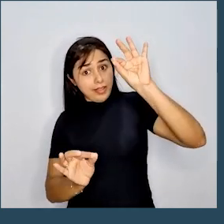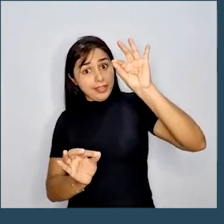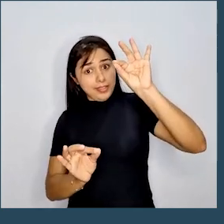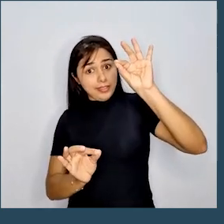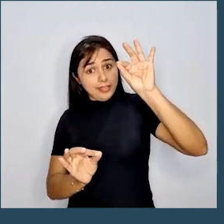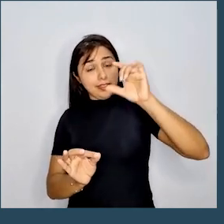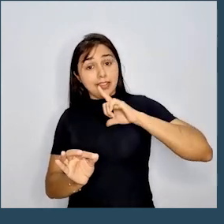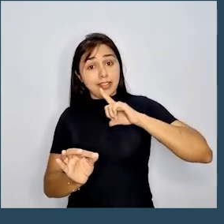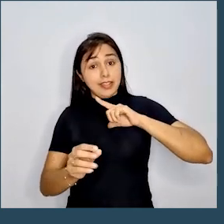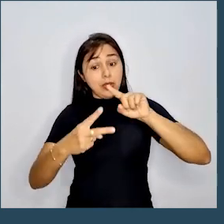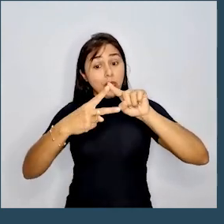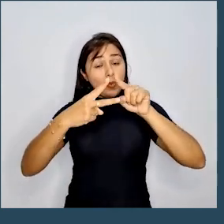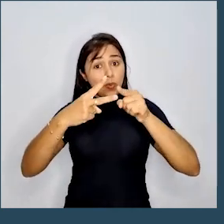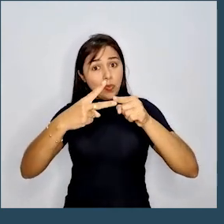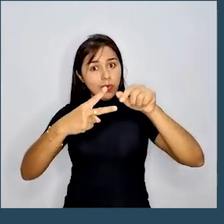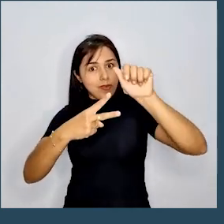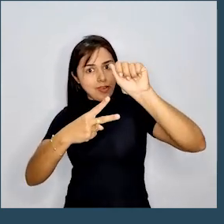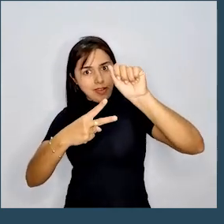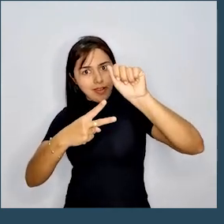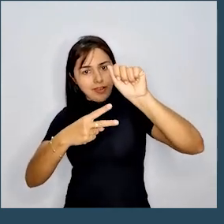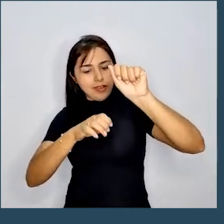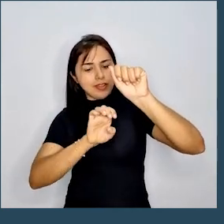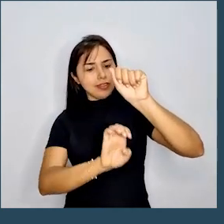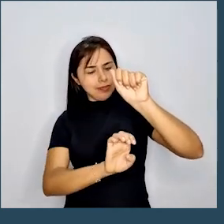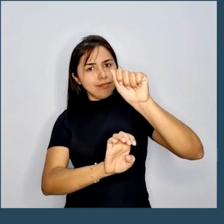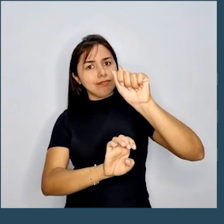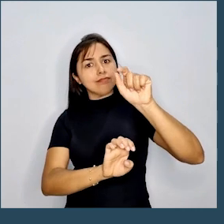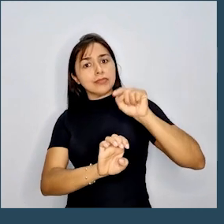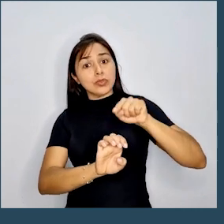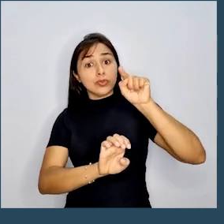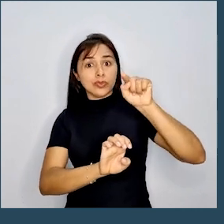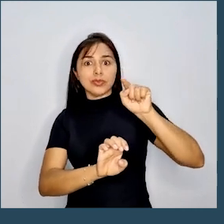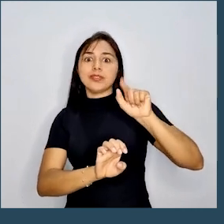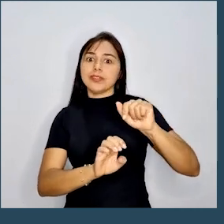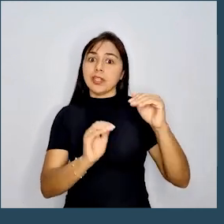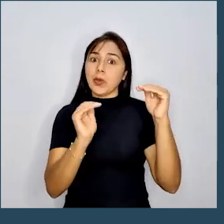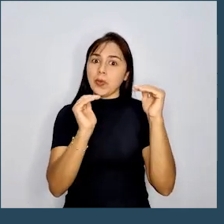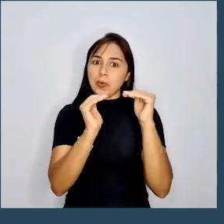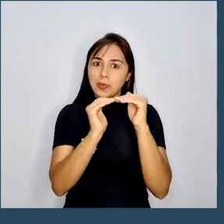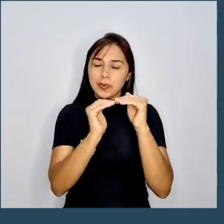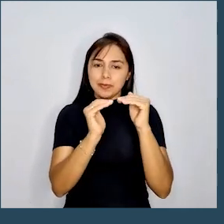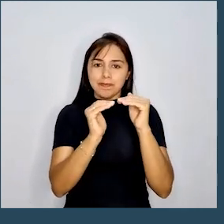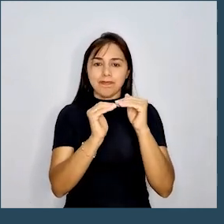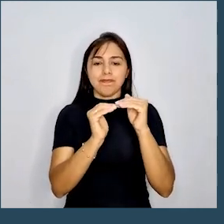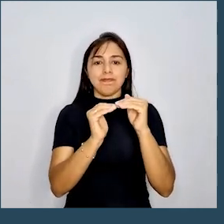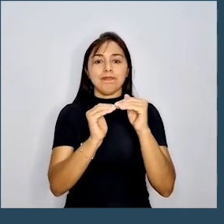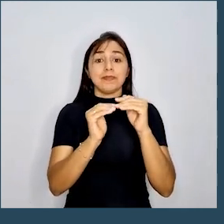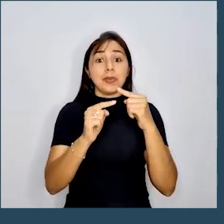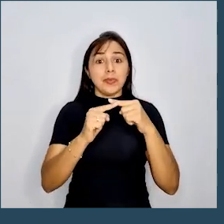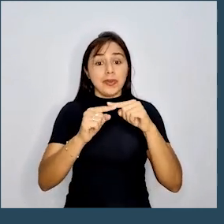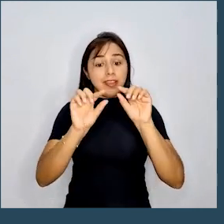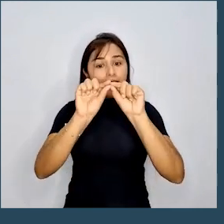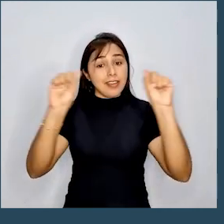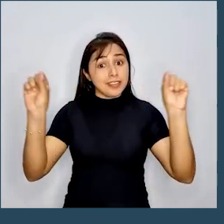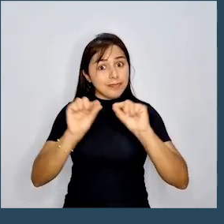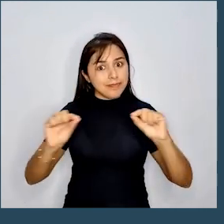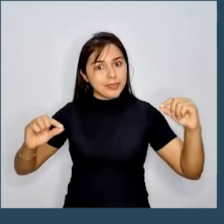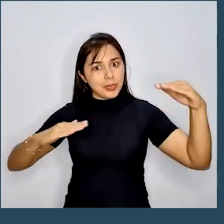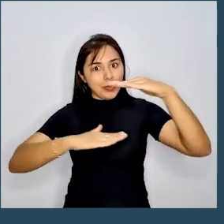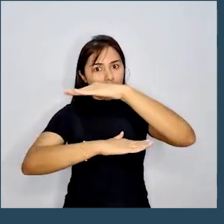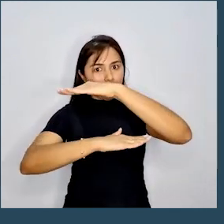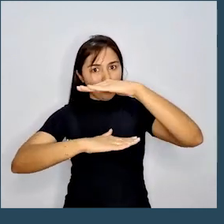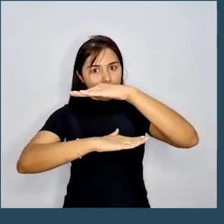correspondentes, já que as retas R/S significa paralelas, então A e E são